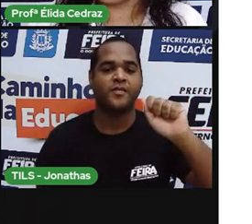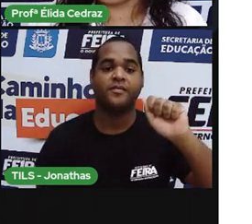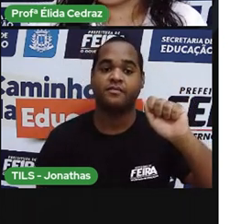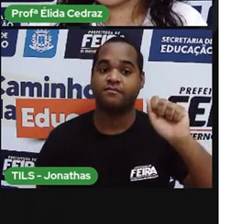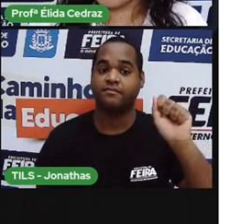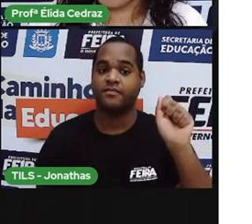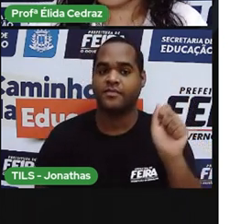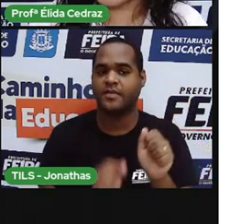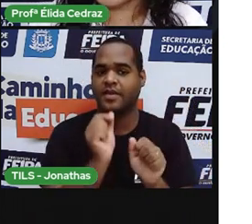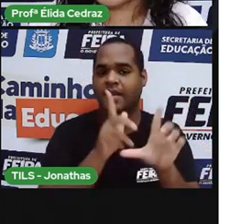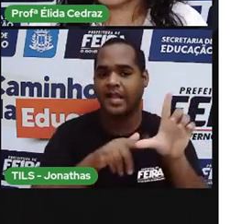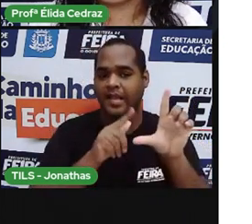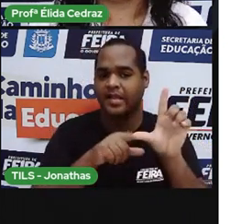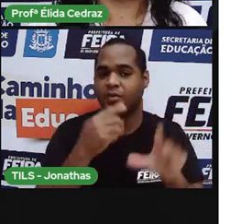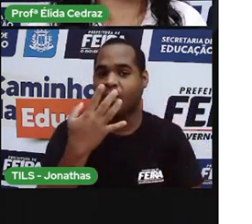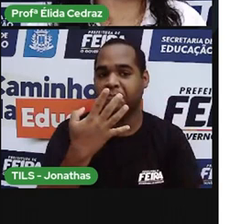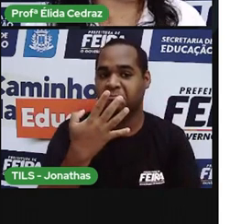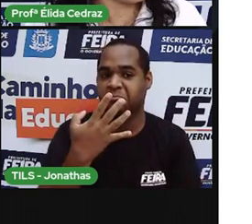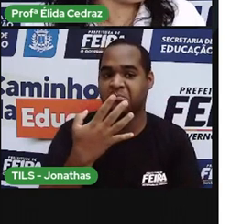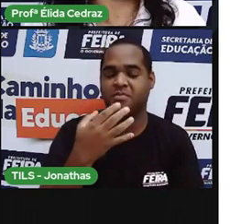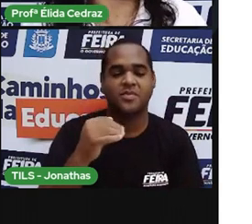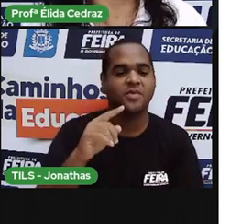Quatro palavras novas.